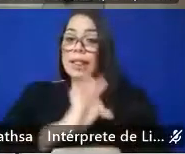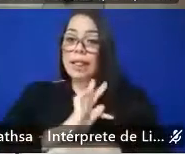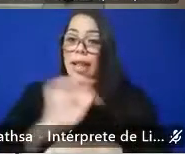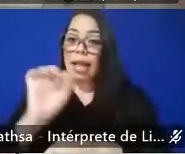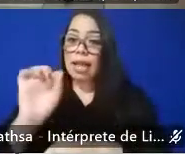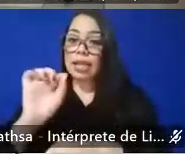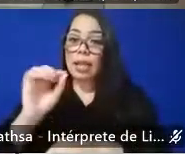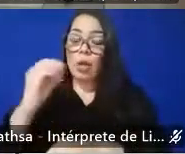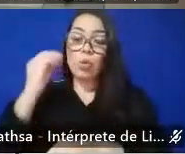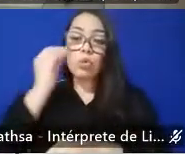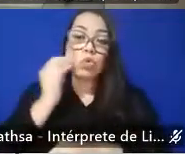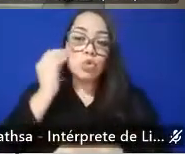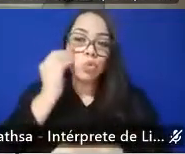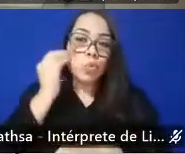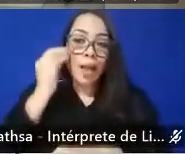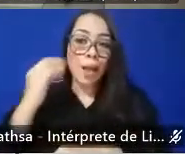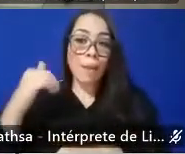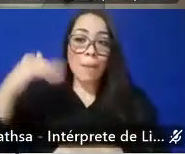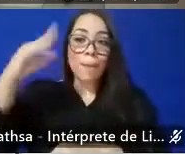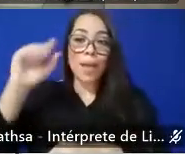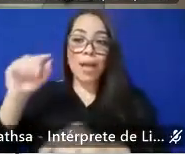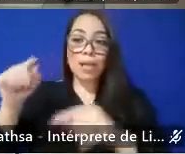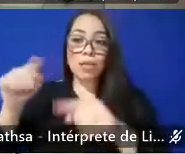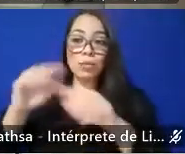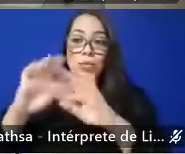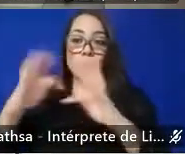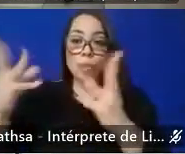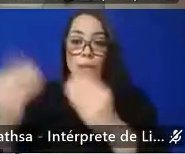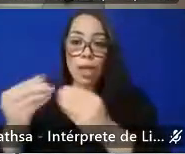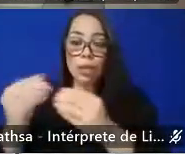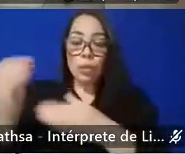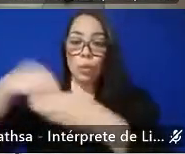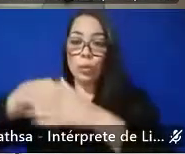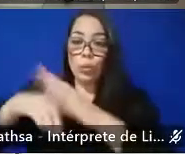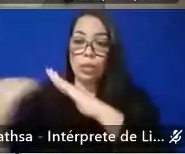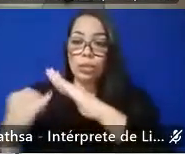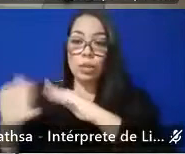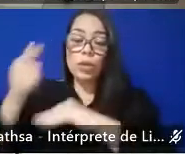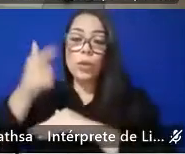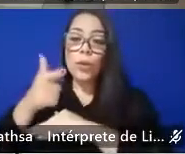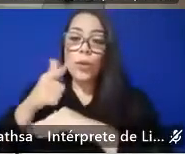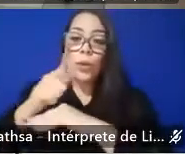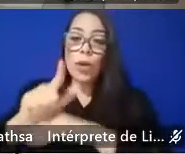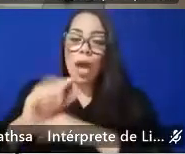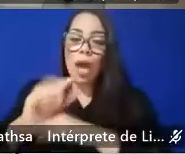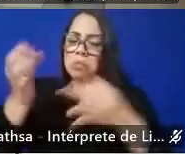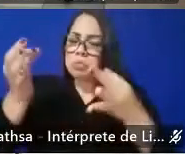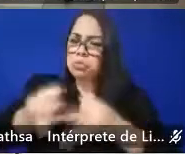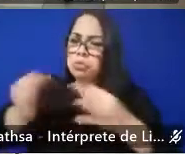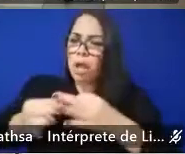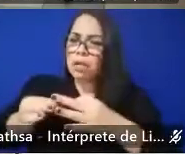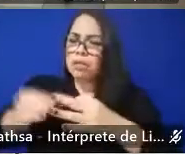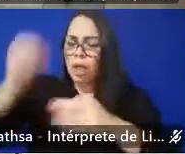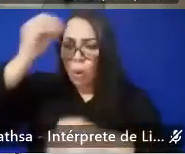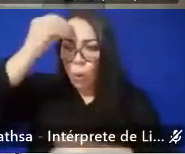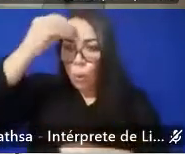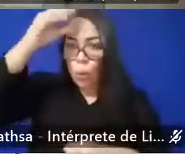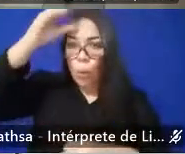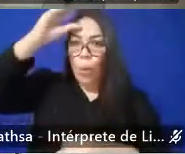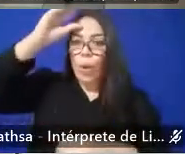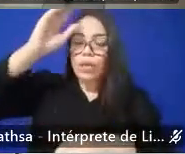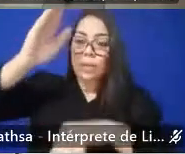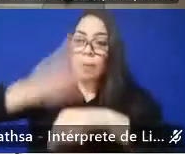para que a unidade institucional ganhe concretude e se materialize a partir da